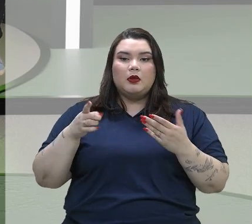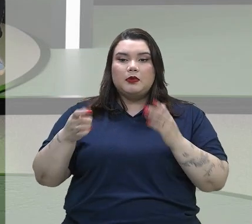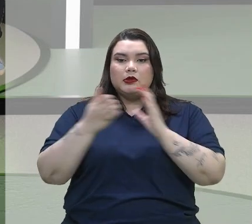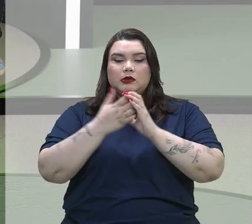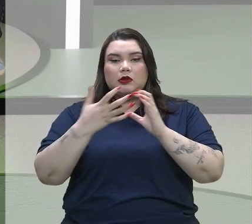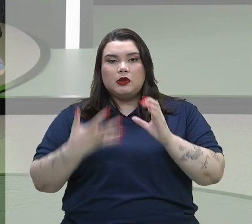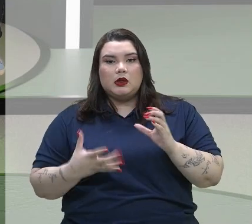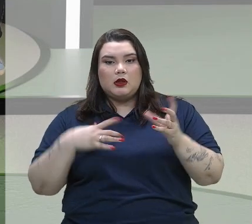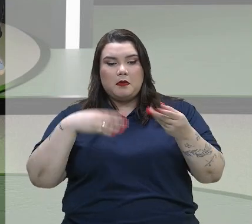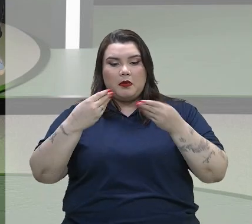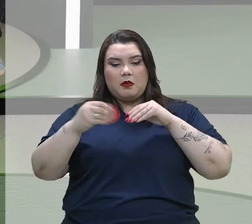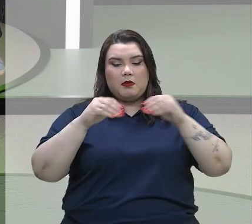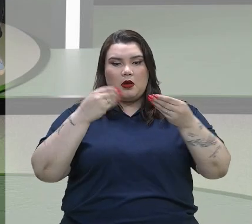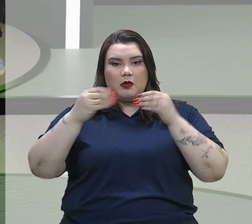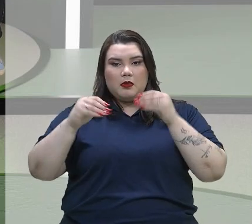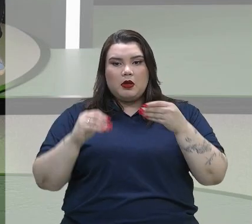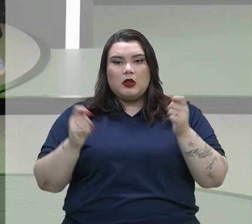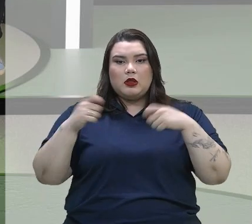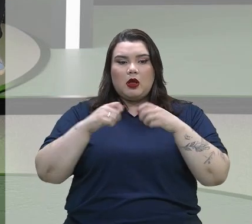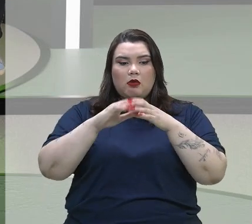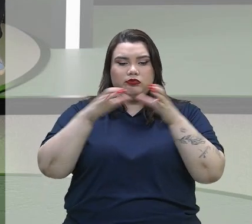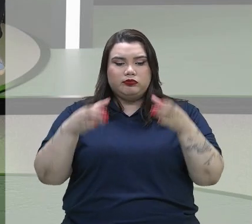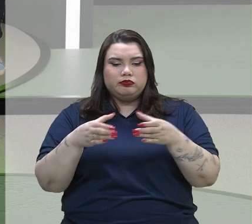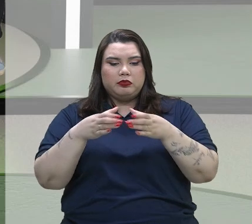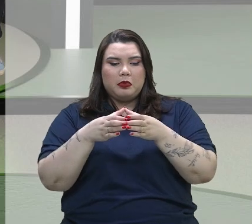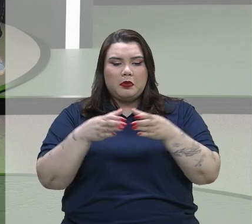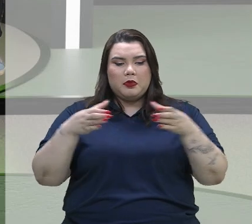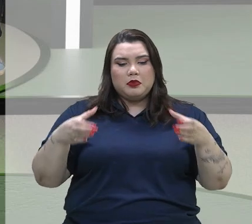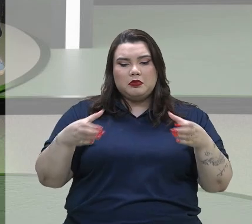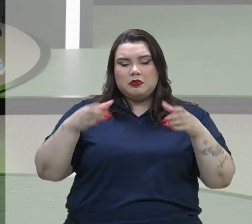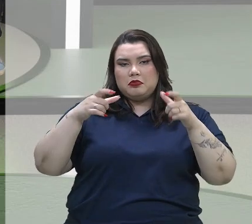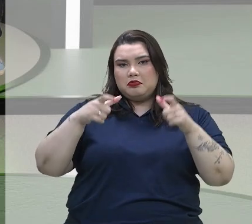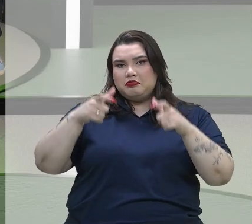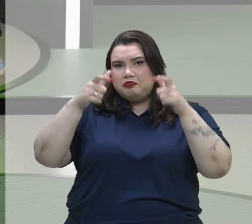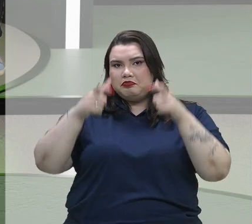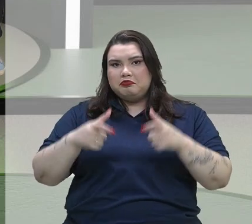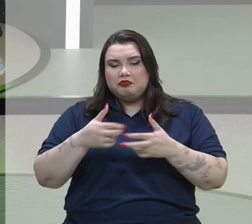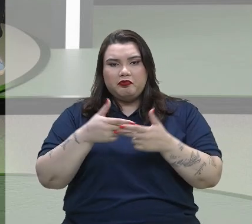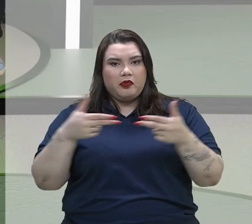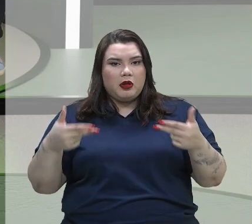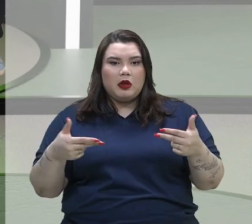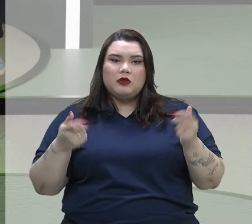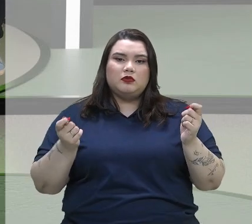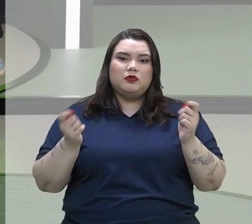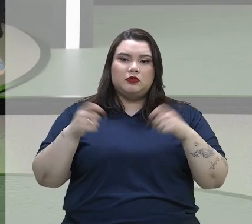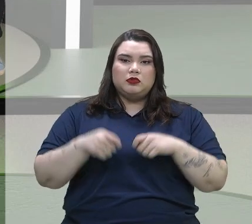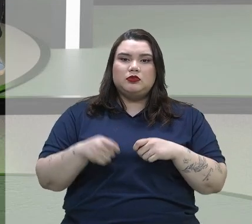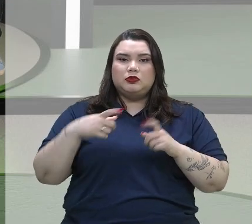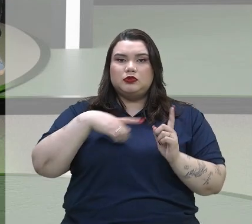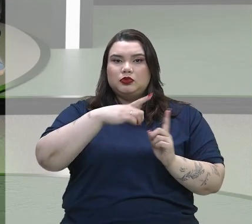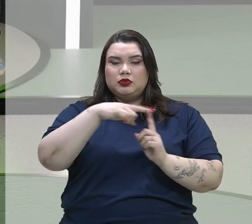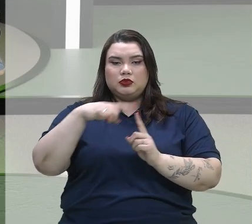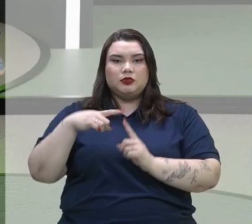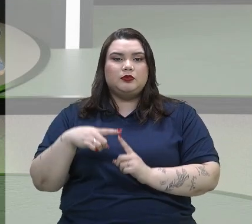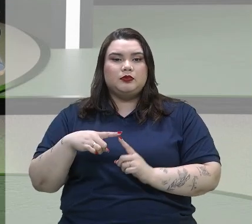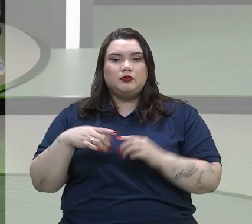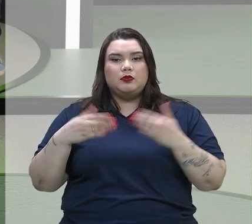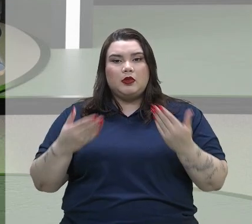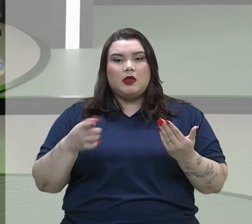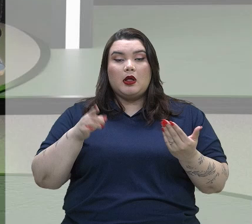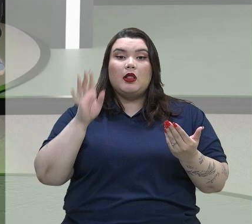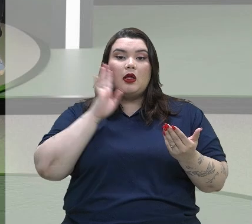ser maleável, ele ser moldável, faz com que ele possa adquirir inúmeras formas, né? E isso é